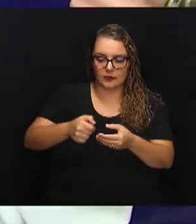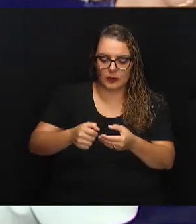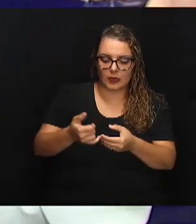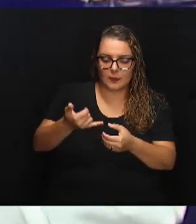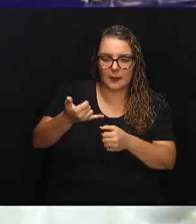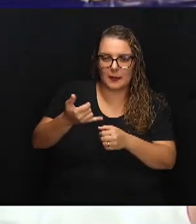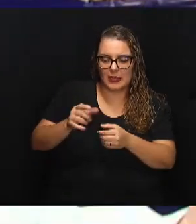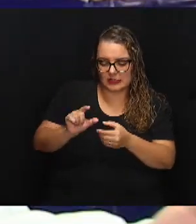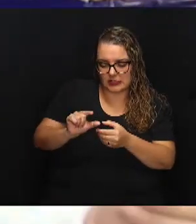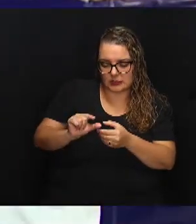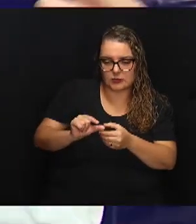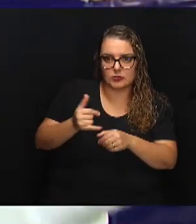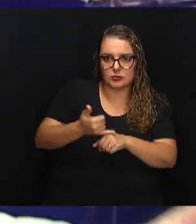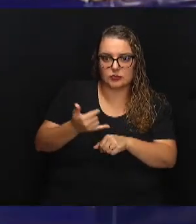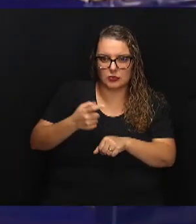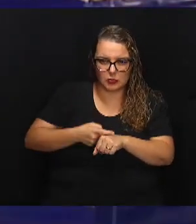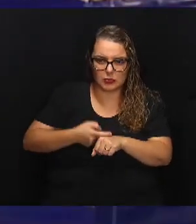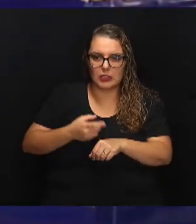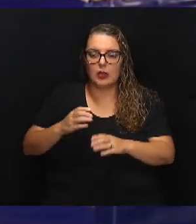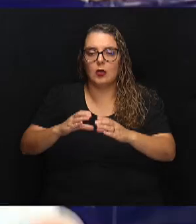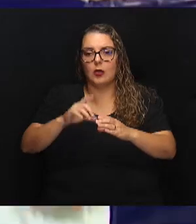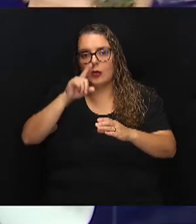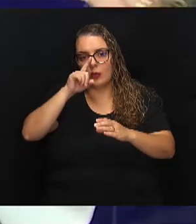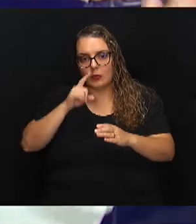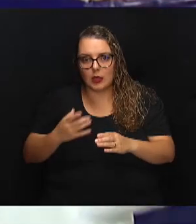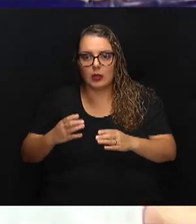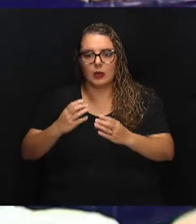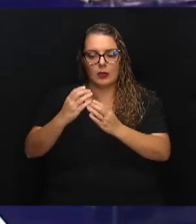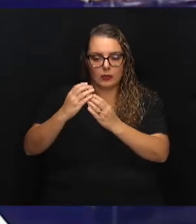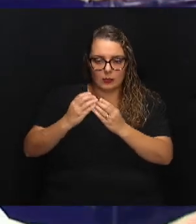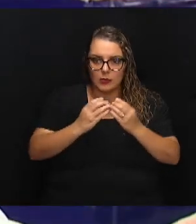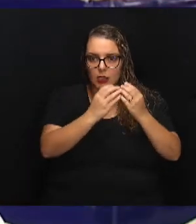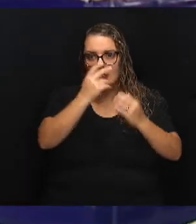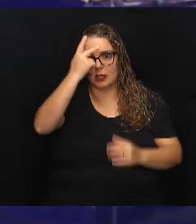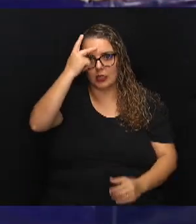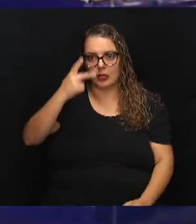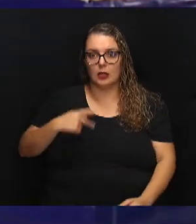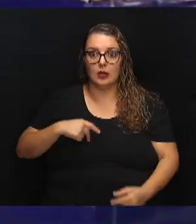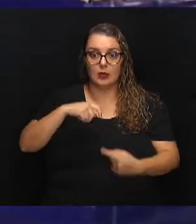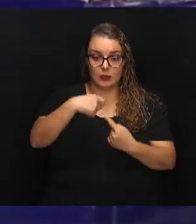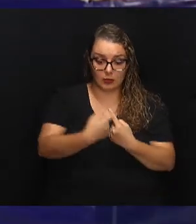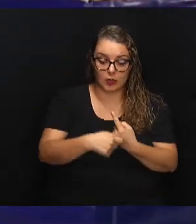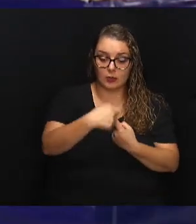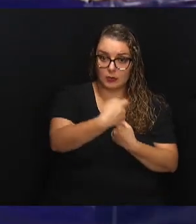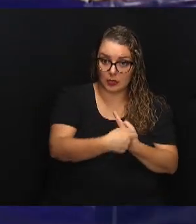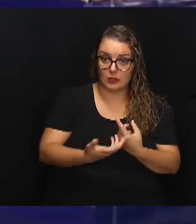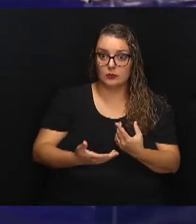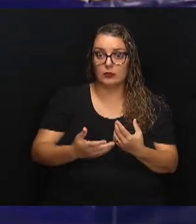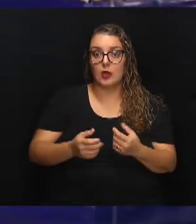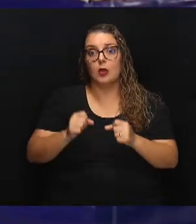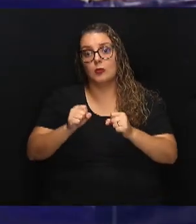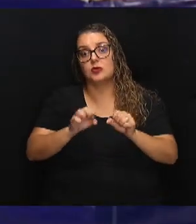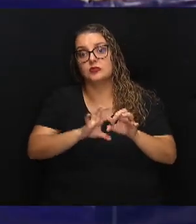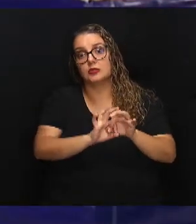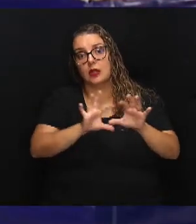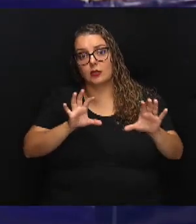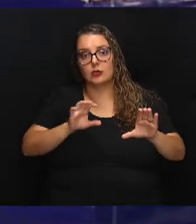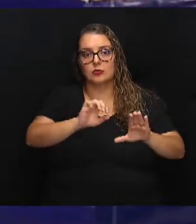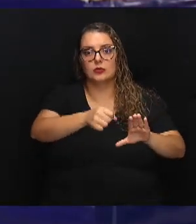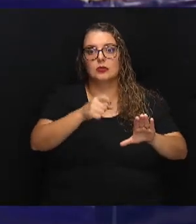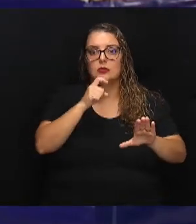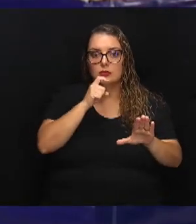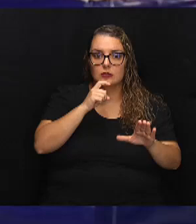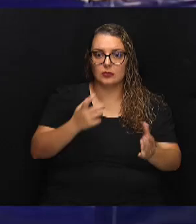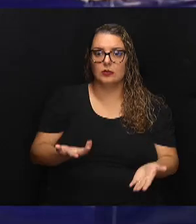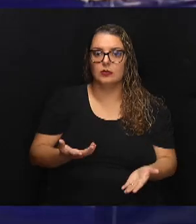grossa, por exemplo, o melão, a melancia, a própria banana, né? Então esses são os exemplos do que